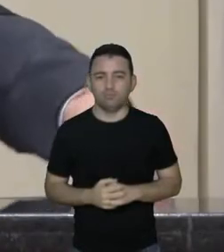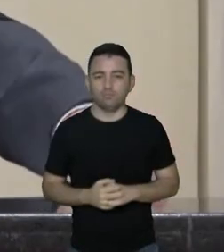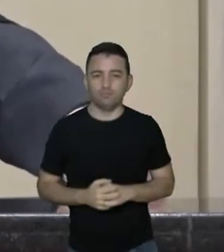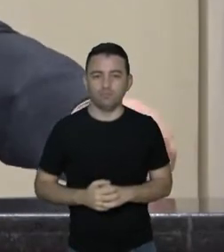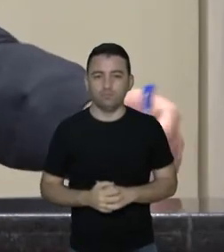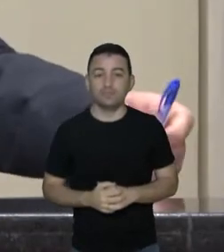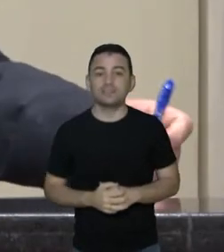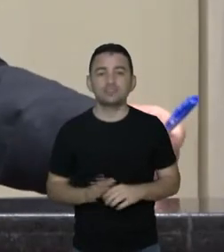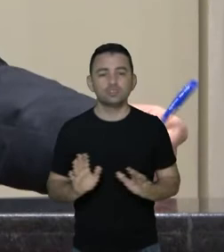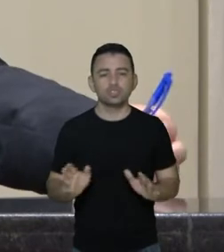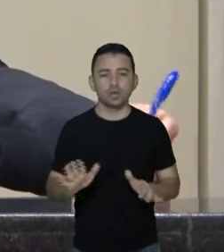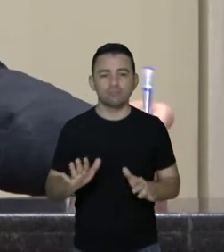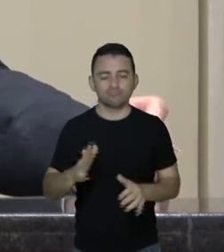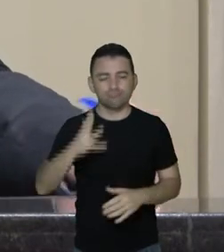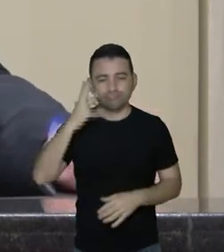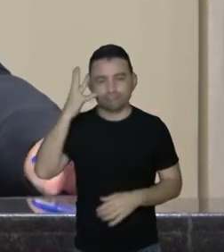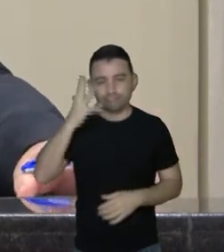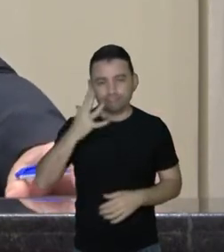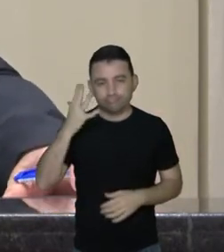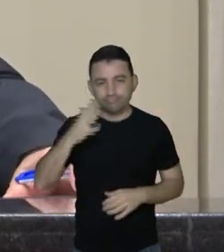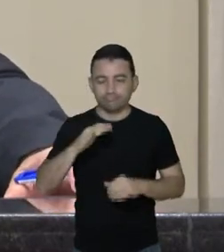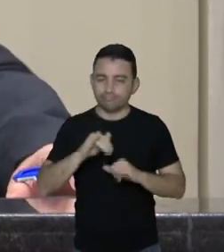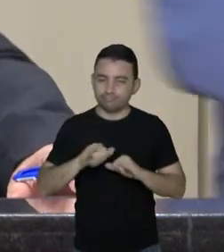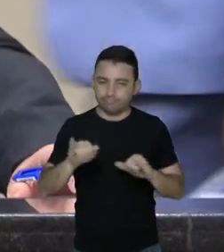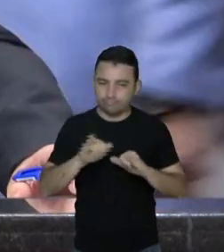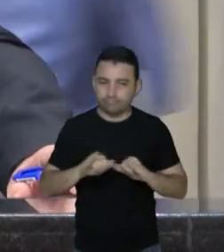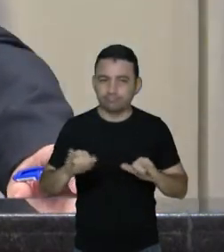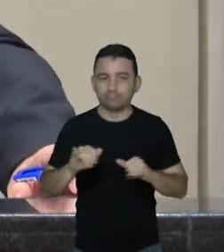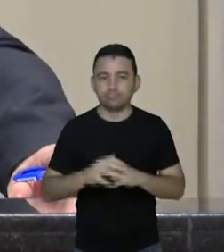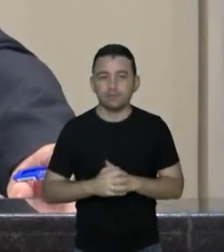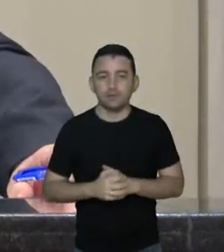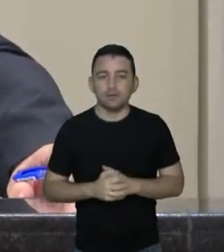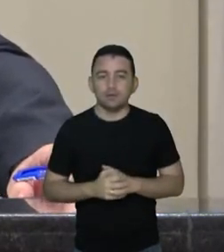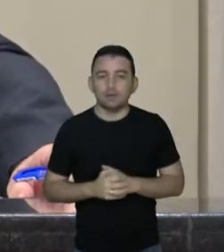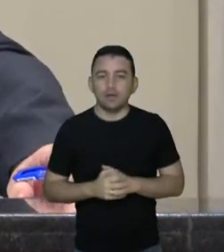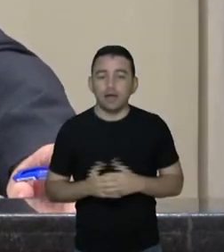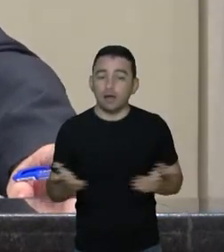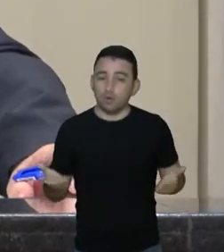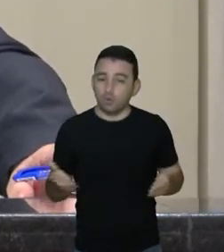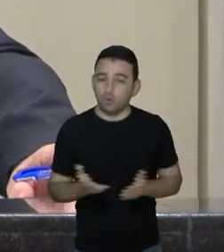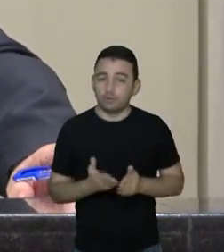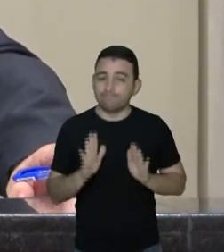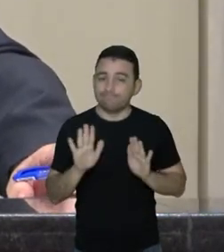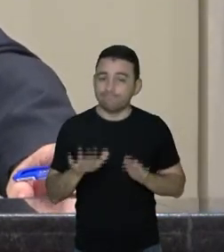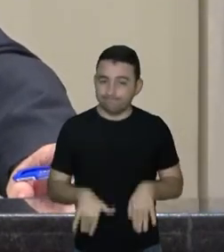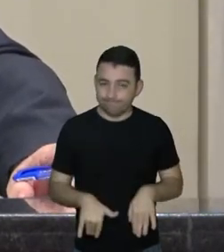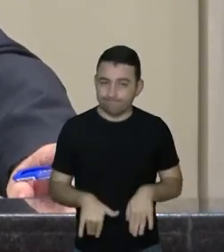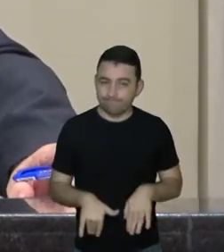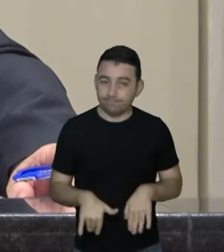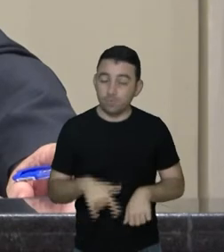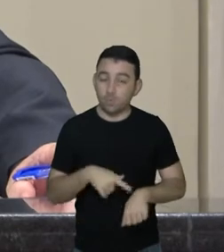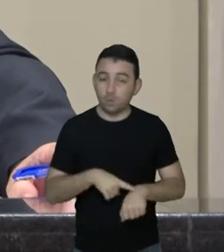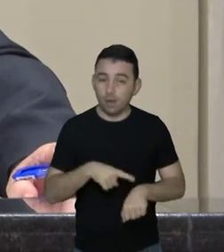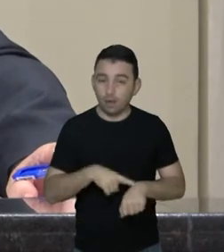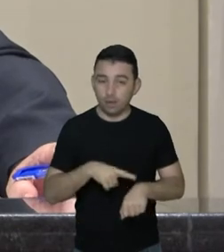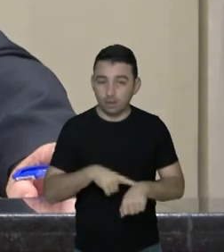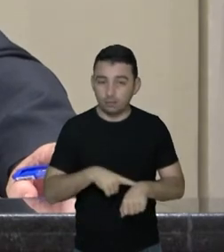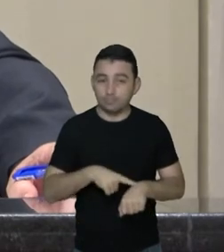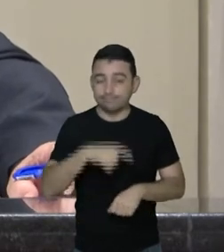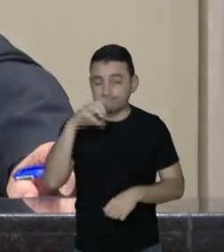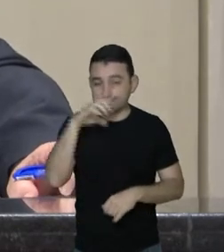a manifestação, deputado Kennedy Nunes, assim nós encerramos o horário destinado às